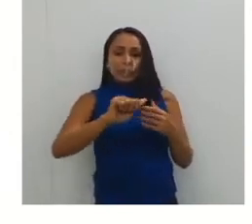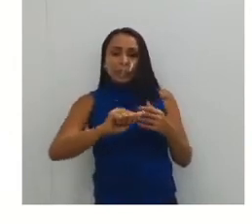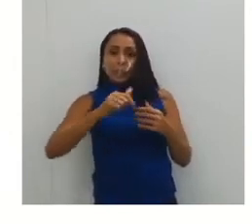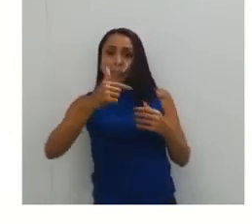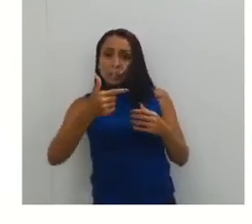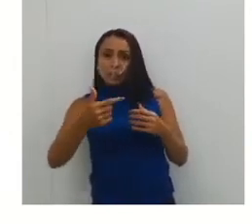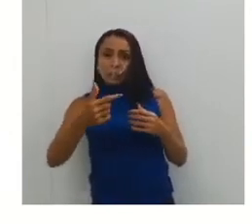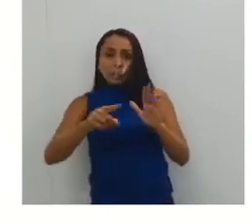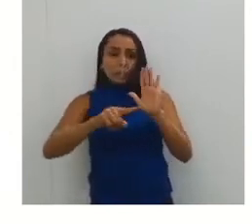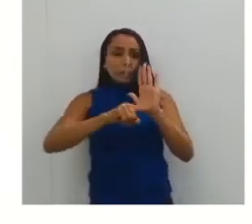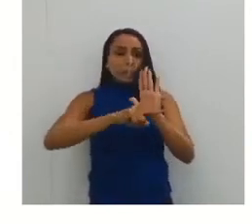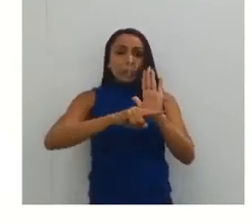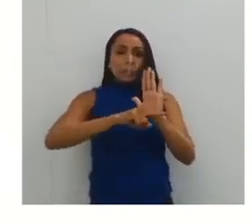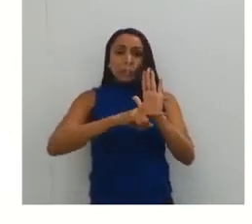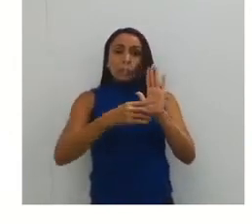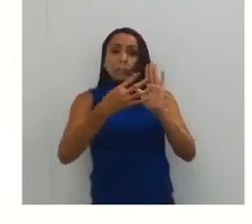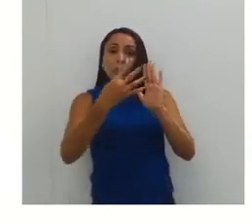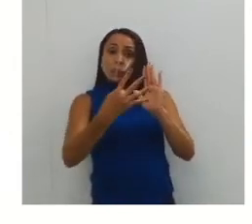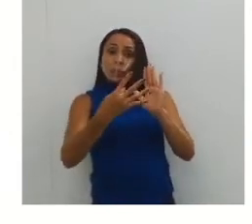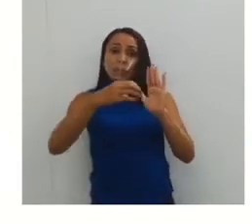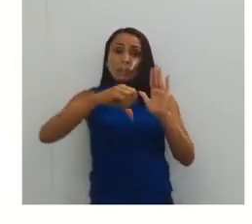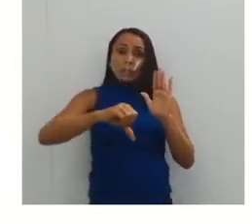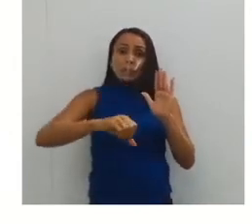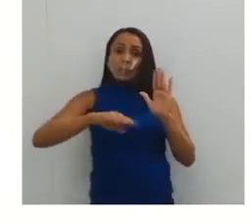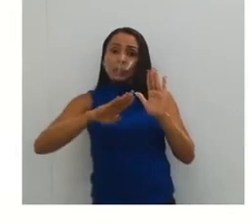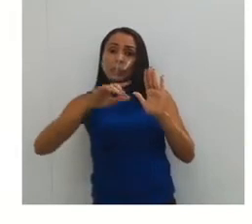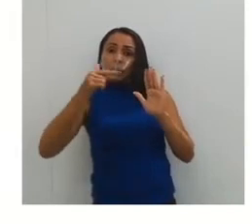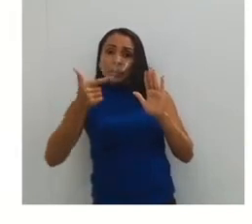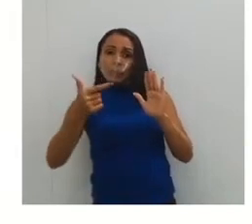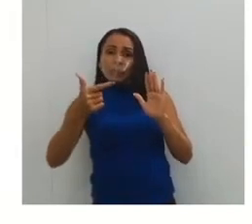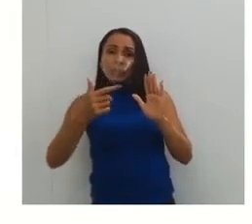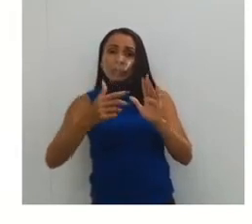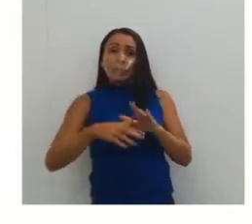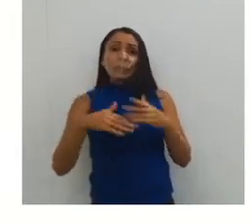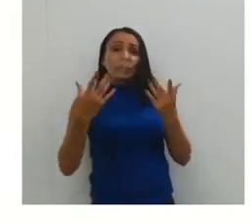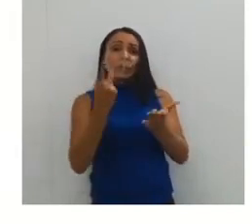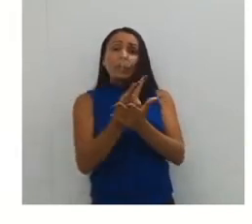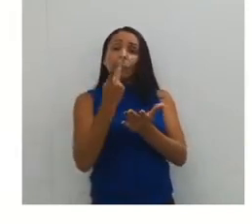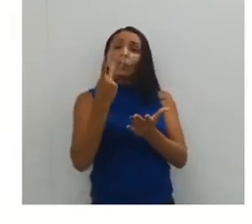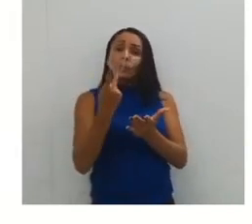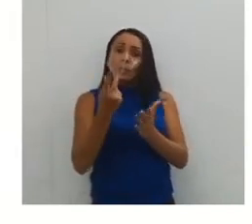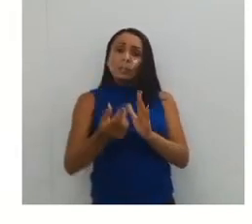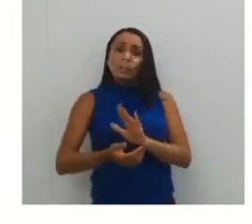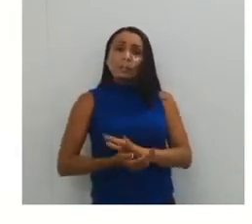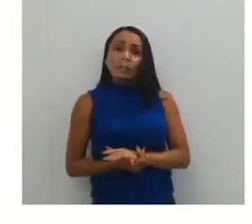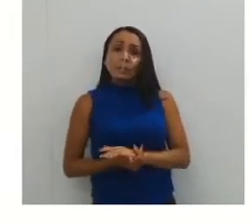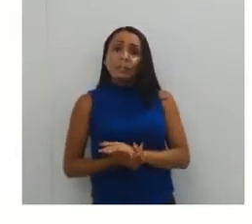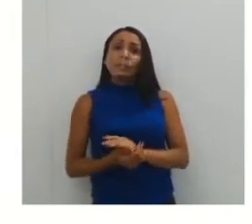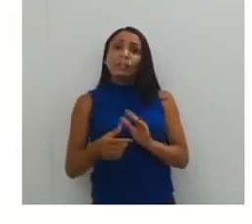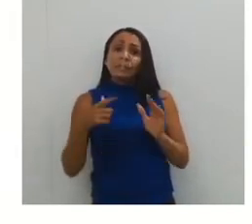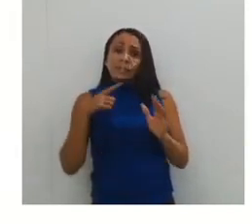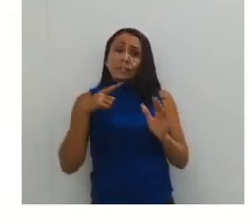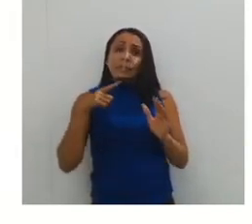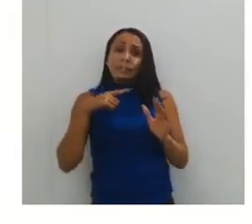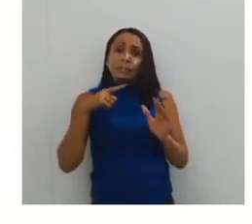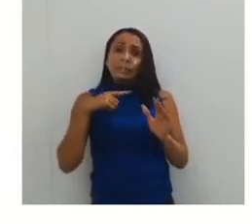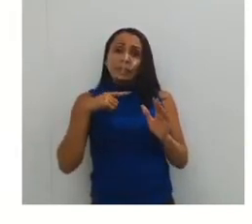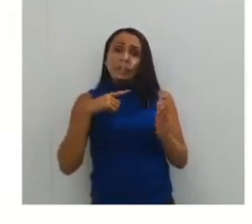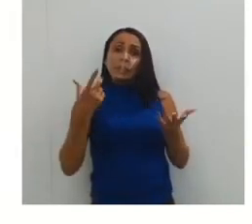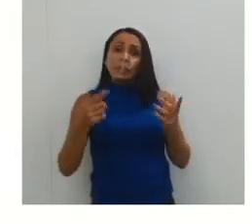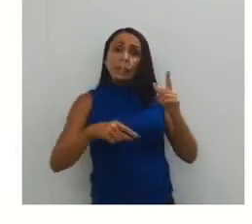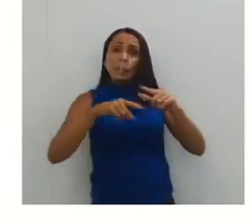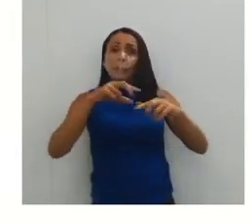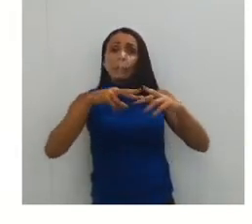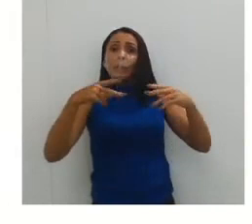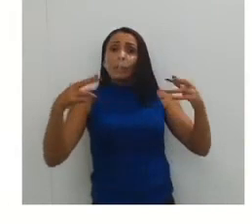quadrado, menos 49B ao quadrado. Quando isso acontece, existe uma propriedade de um produto